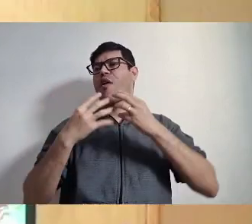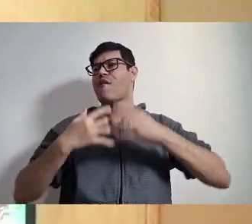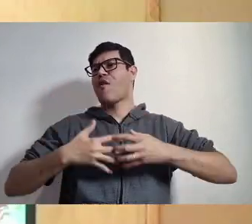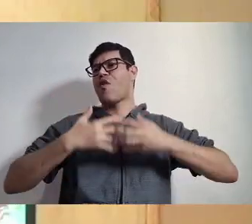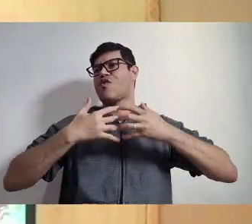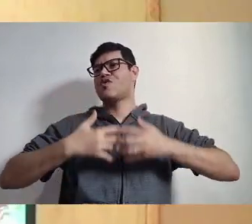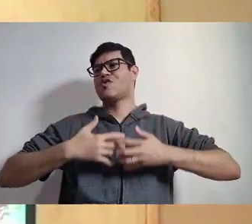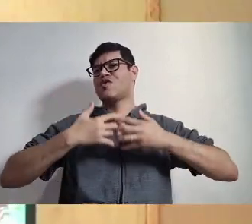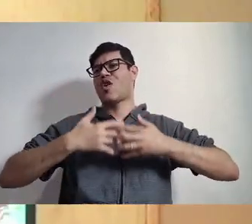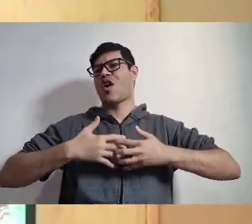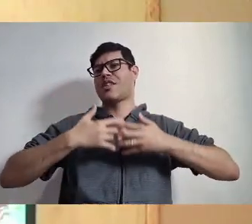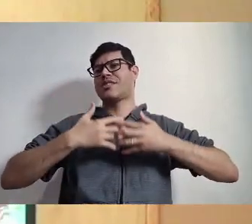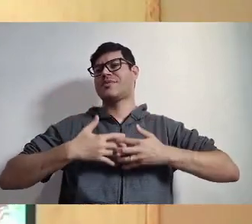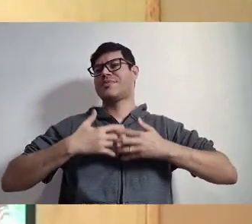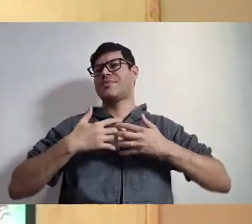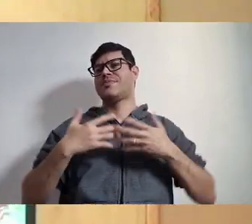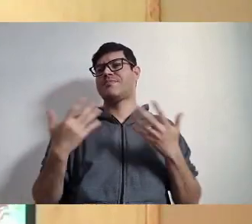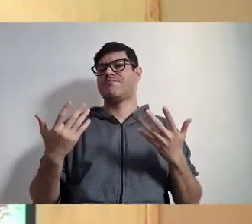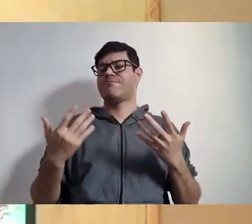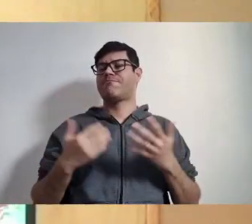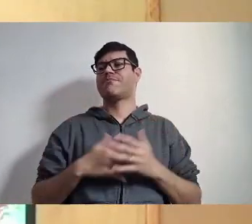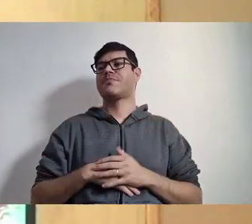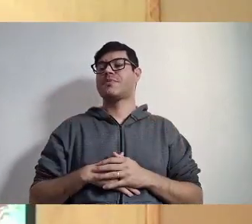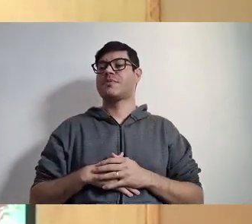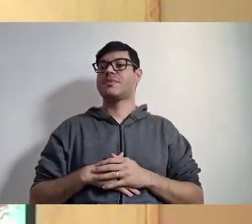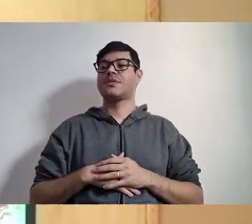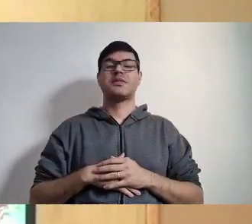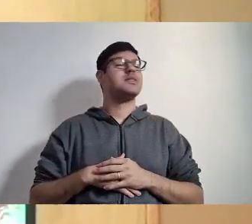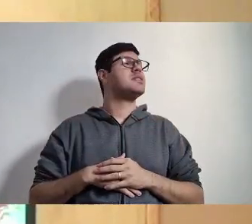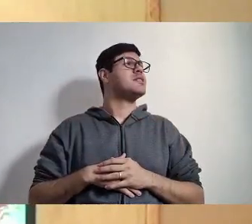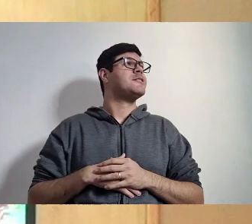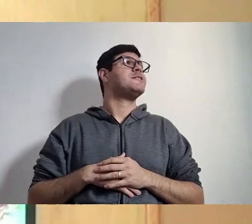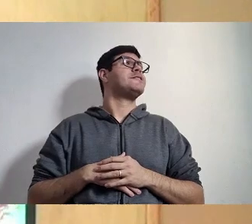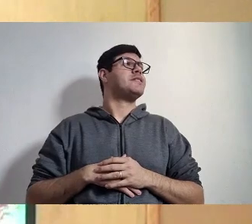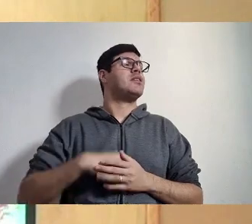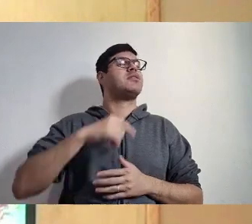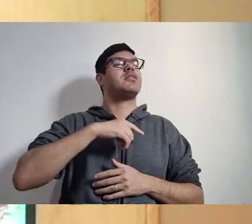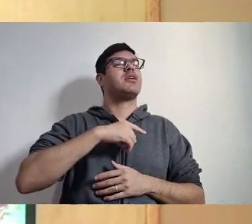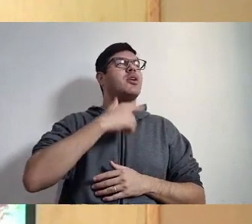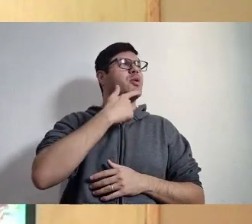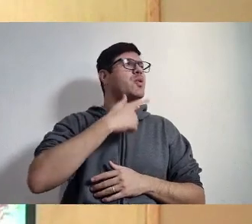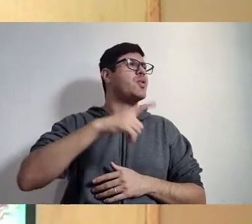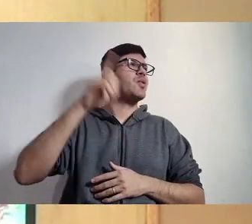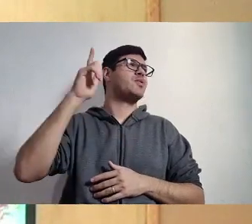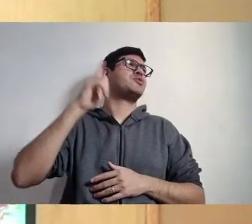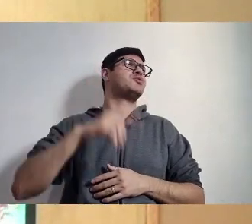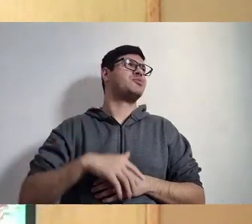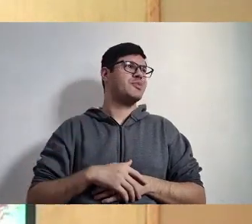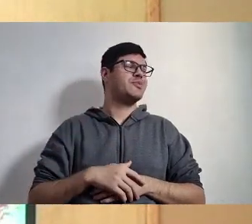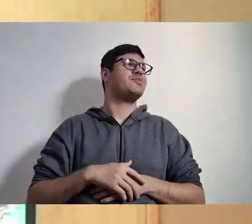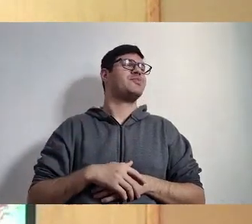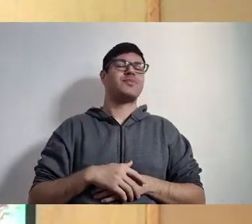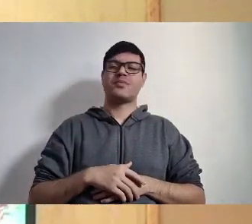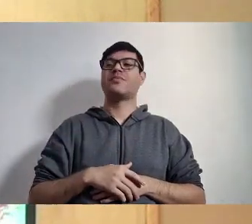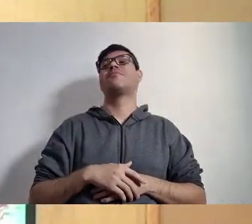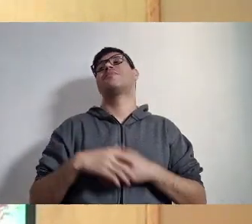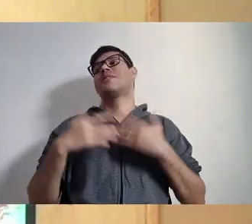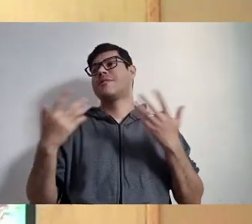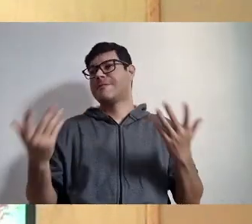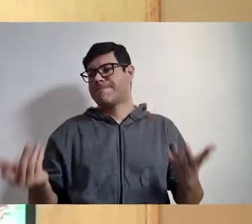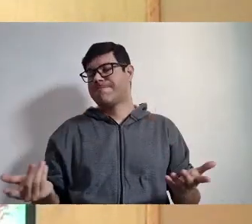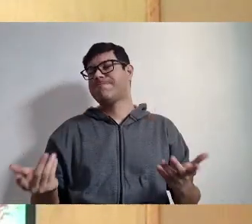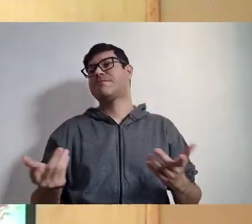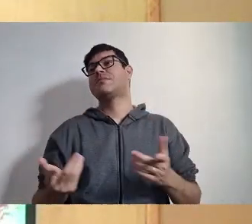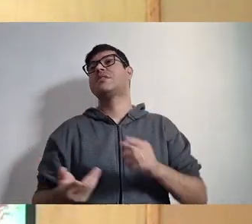a população sofrer com isso. Não, o último a sofrer é a população. Exatamente. A população deveria ser muito melhor tratada, não é?